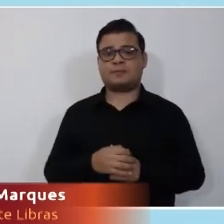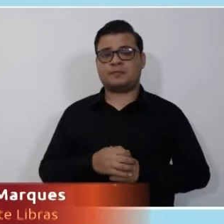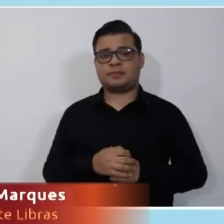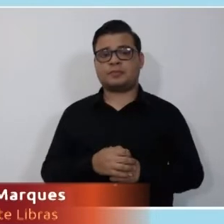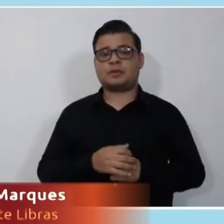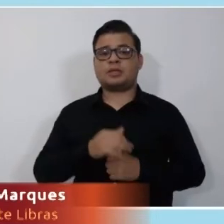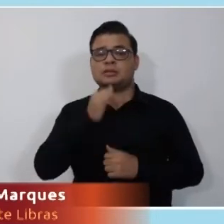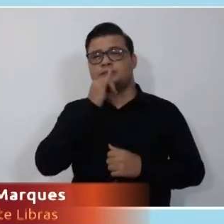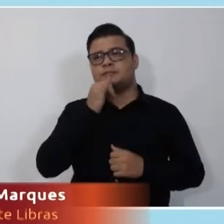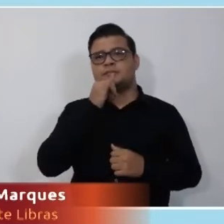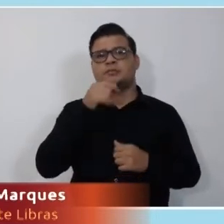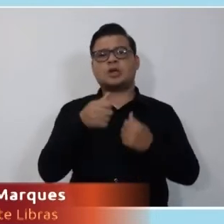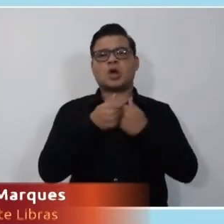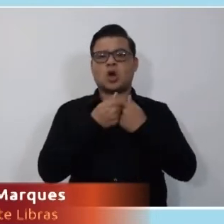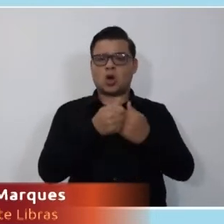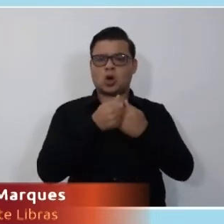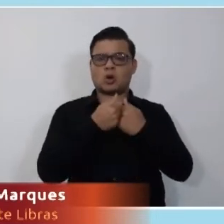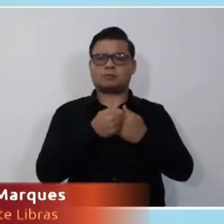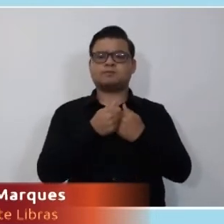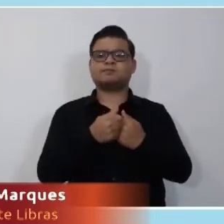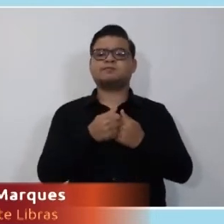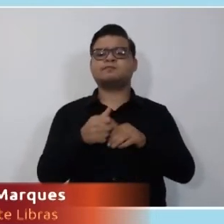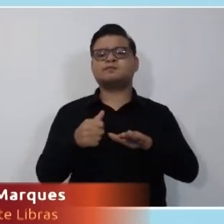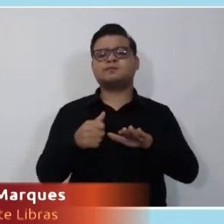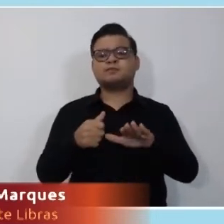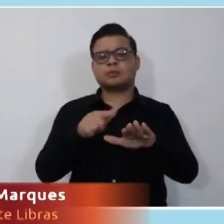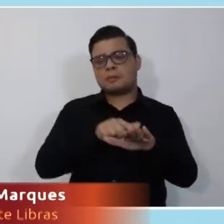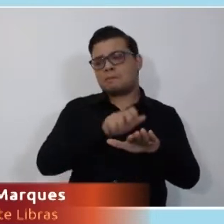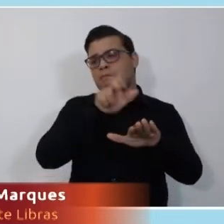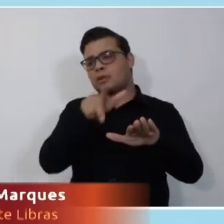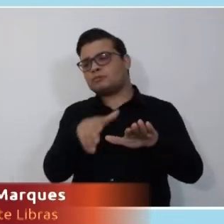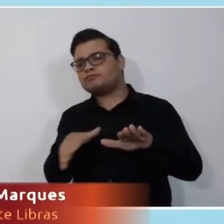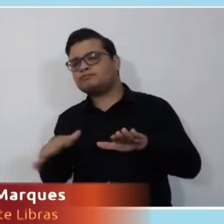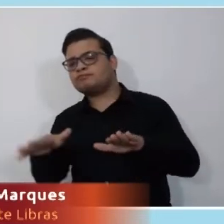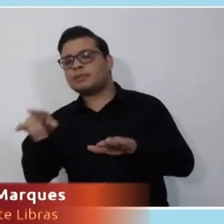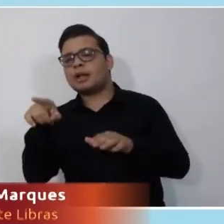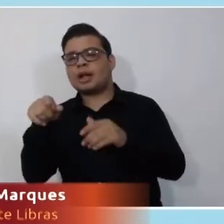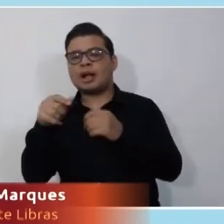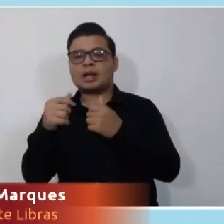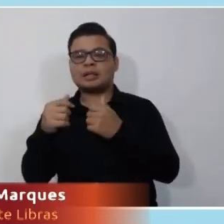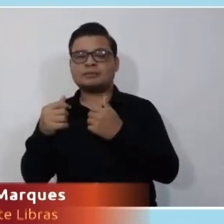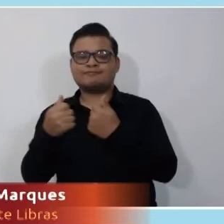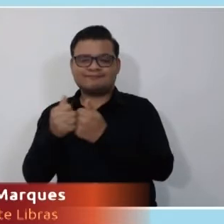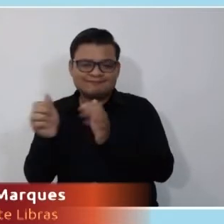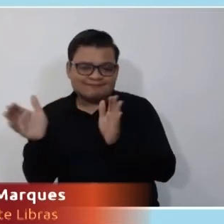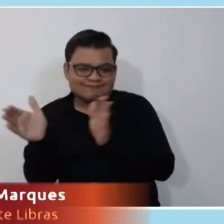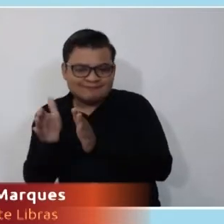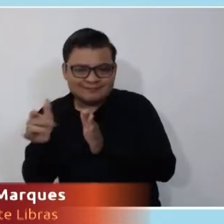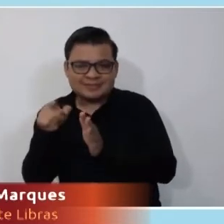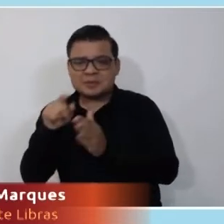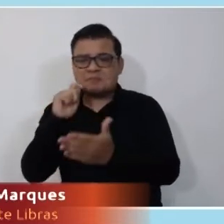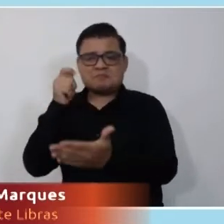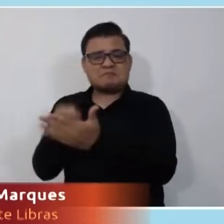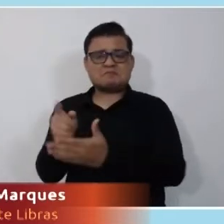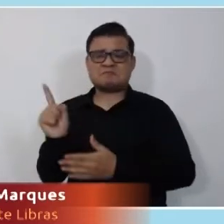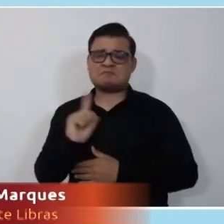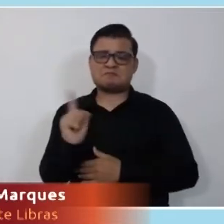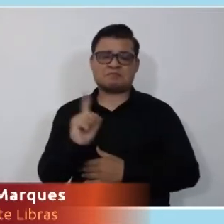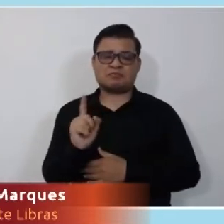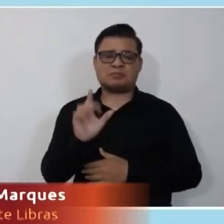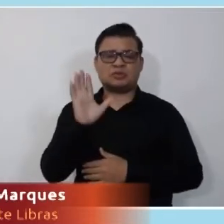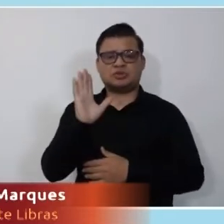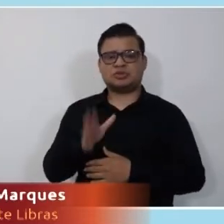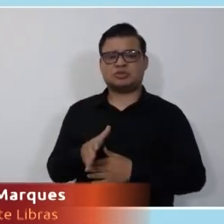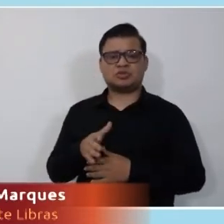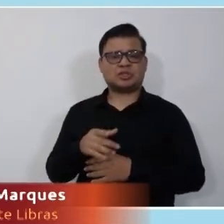de forma integrada, sem pagar uma nova tarifa para você fazer o último trecho mais curto, aquele que chega mais perto lá do seu trabalho, da sua